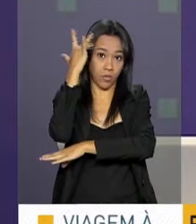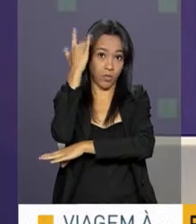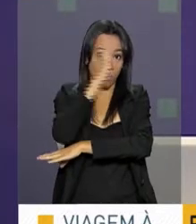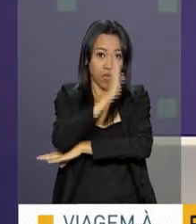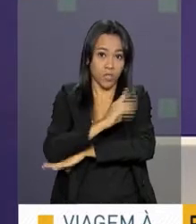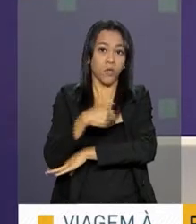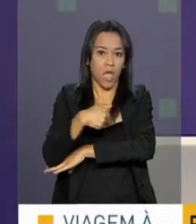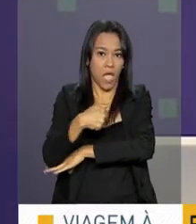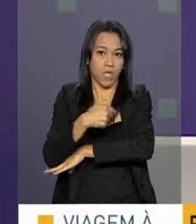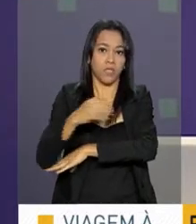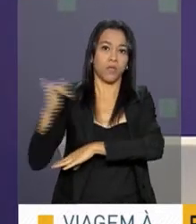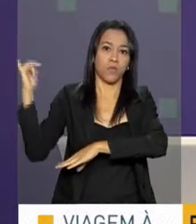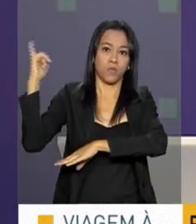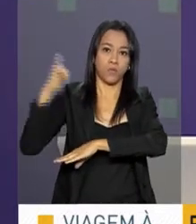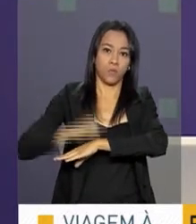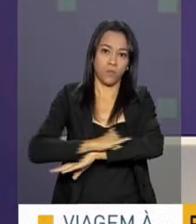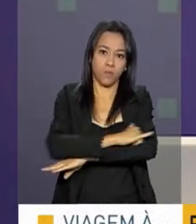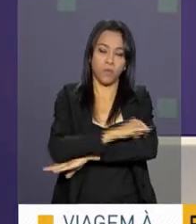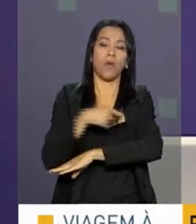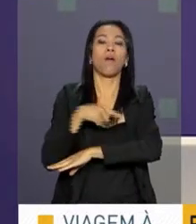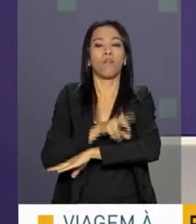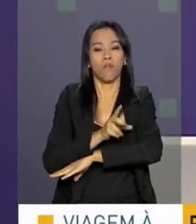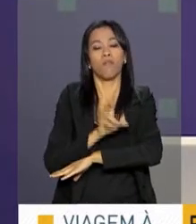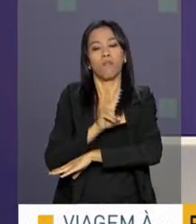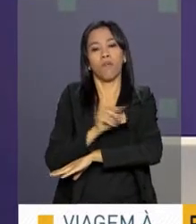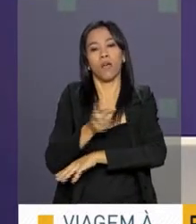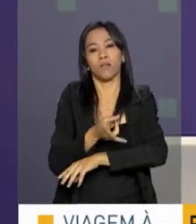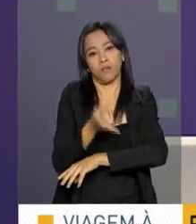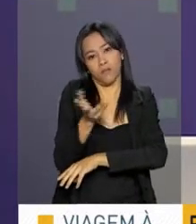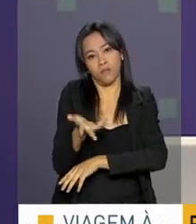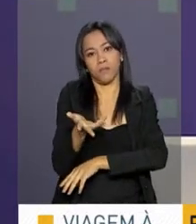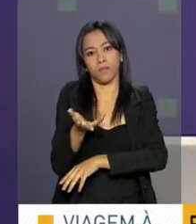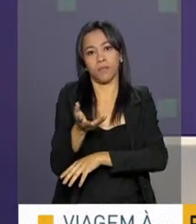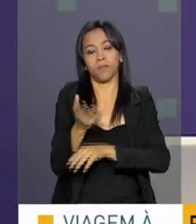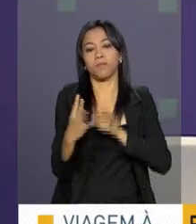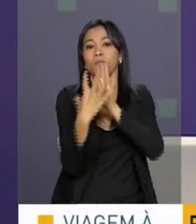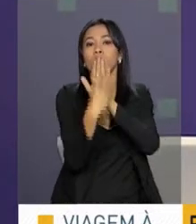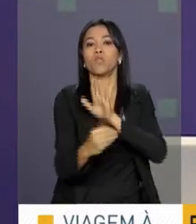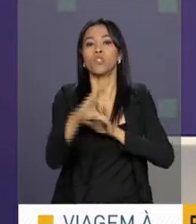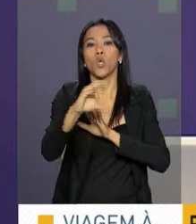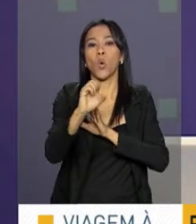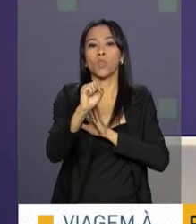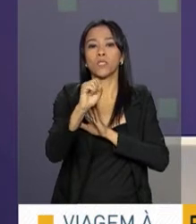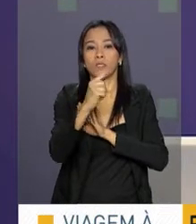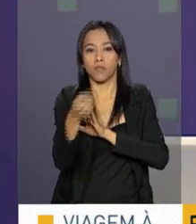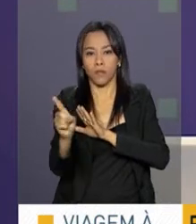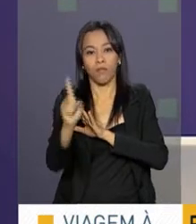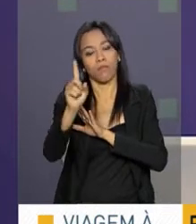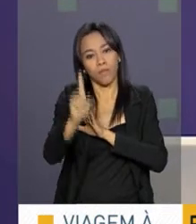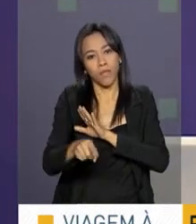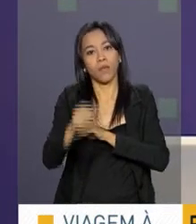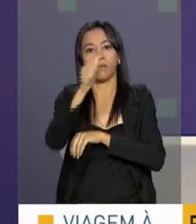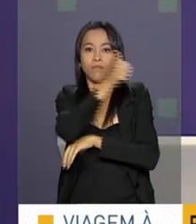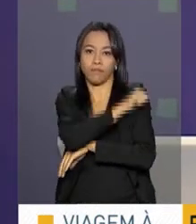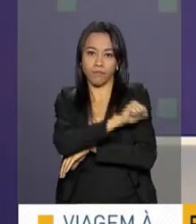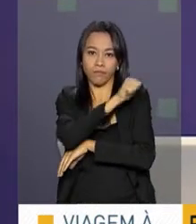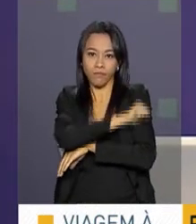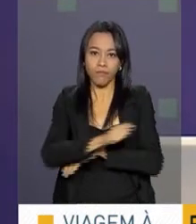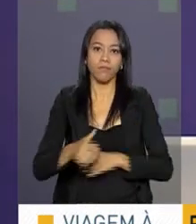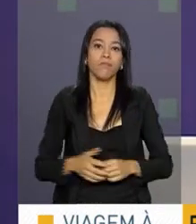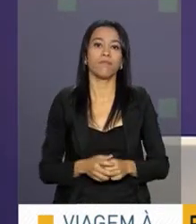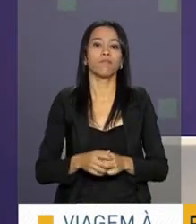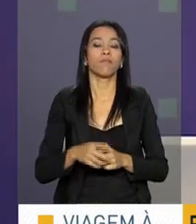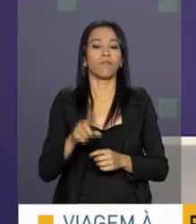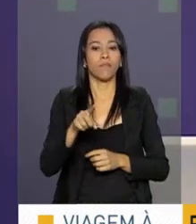sendo colocado para a concessão, que é o aeroporto de Congonhas. O ministro Maurício